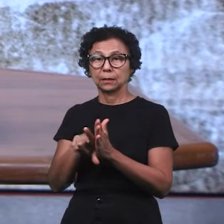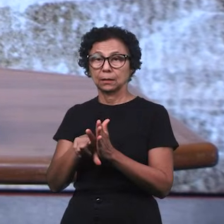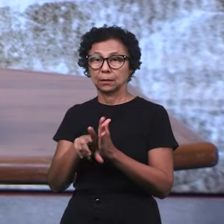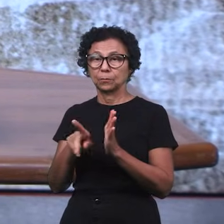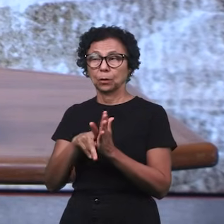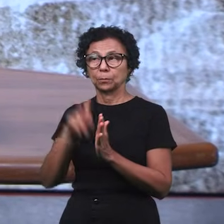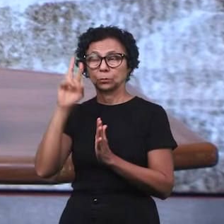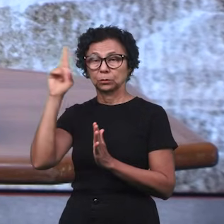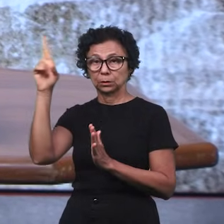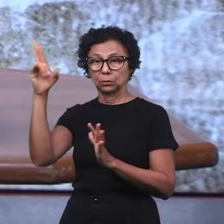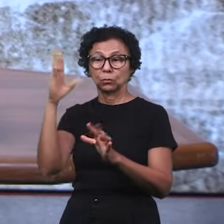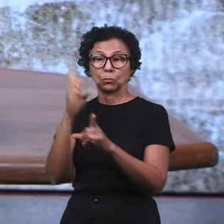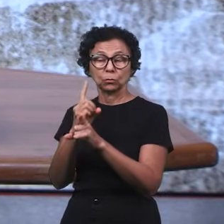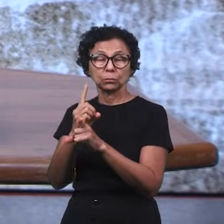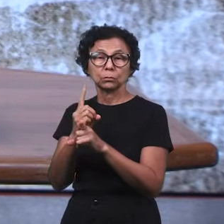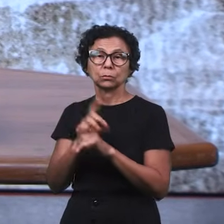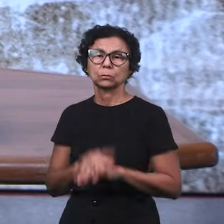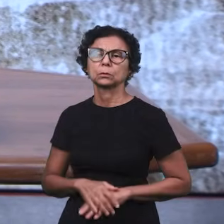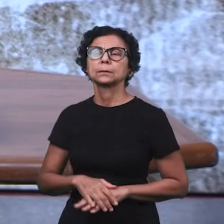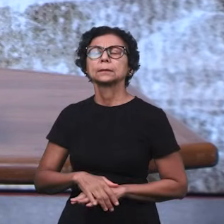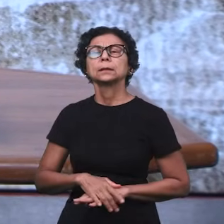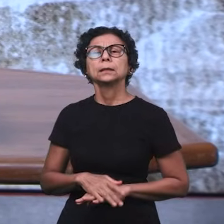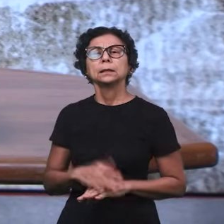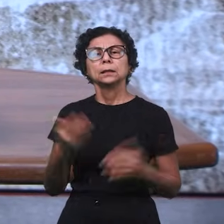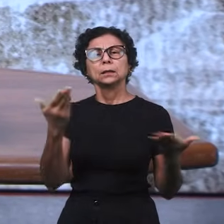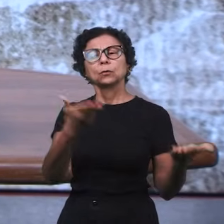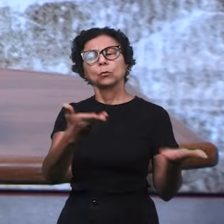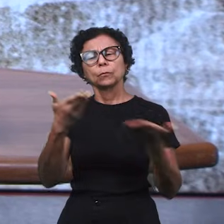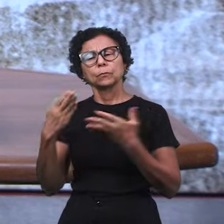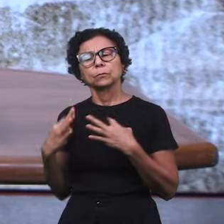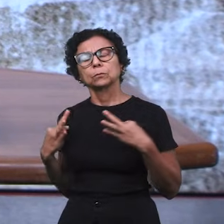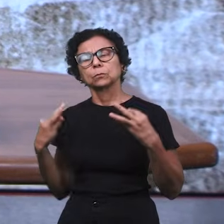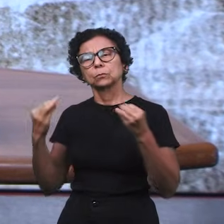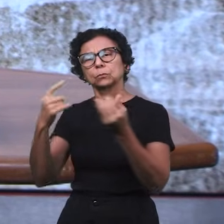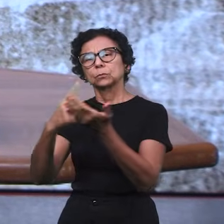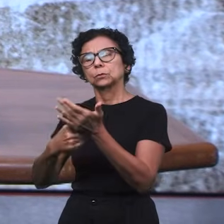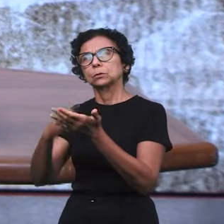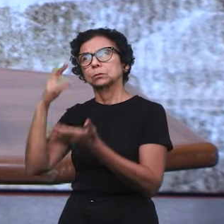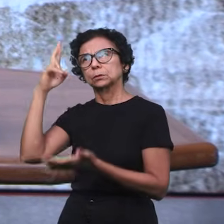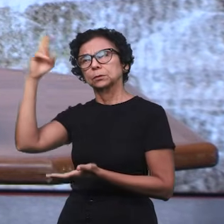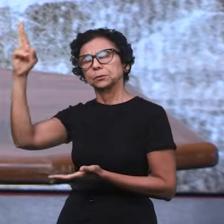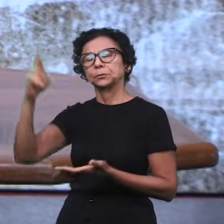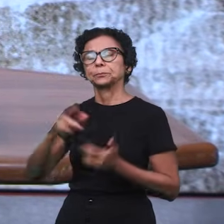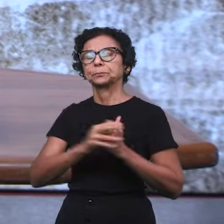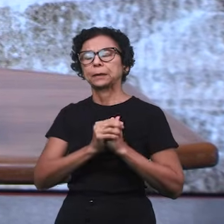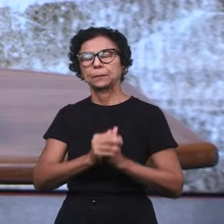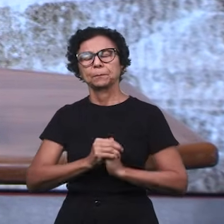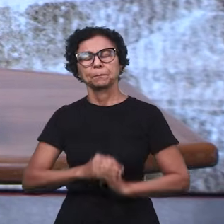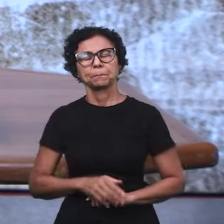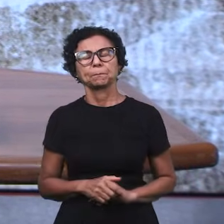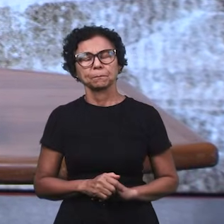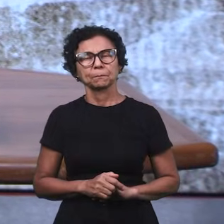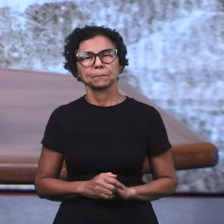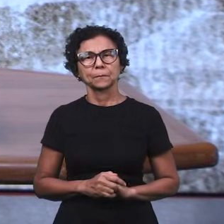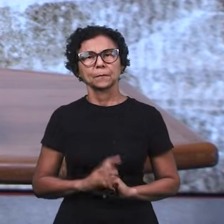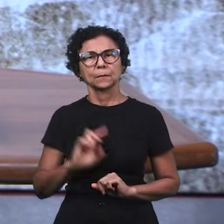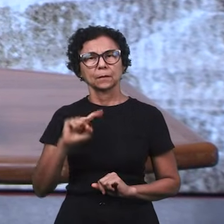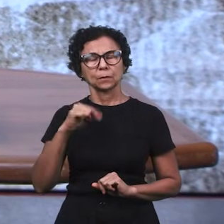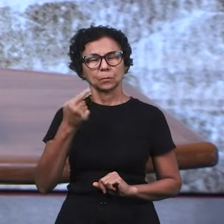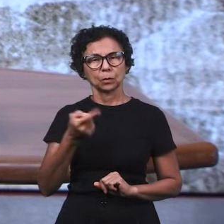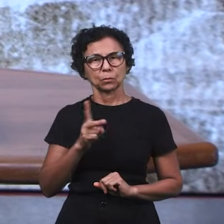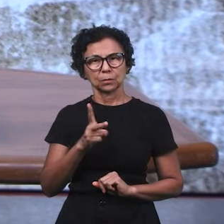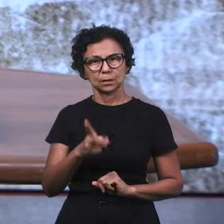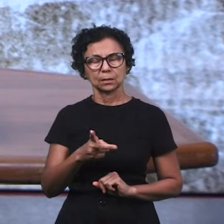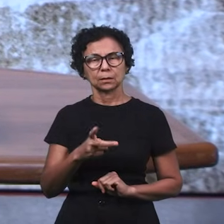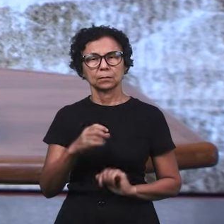a servirem ao Senhor, a fazerem um concerto com o Senhor. Amém? No próximo episódio nós prosseguimos no